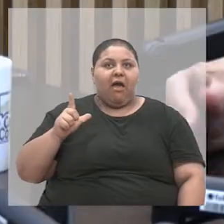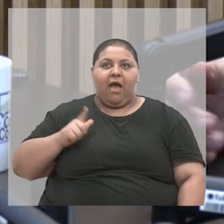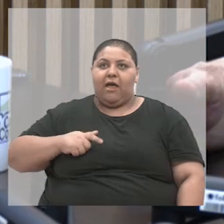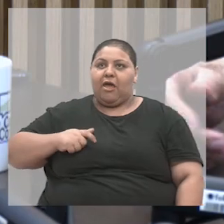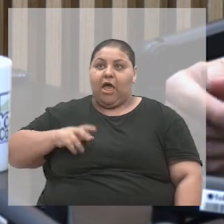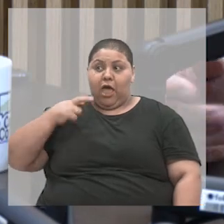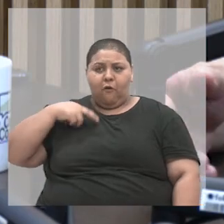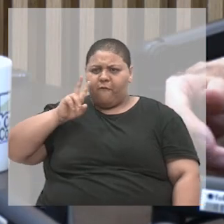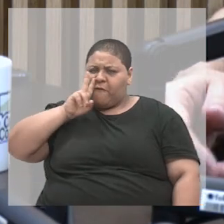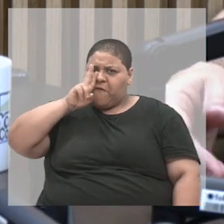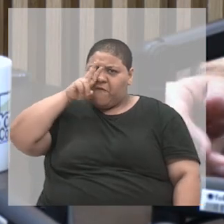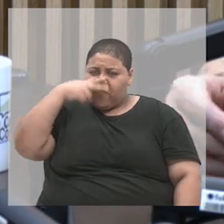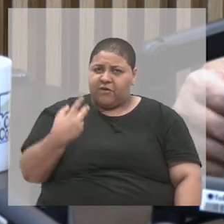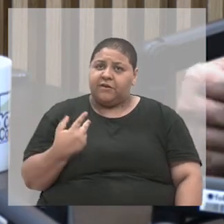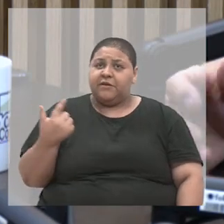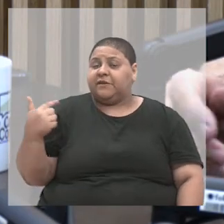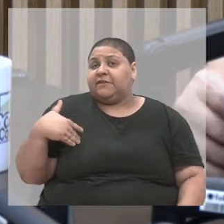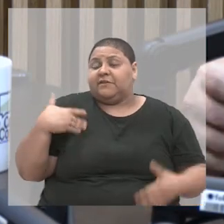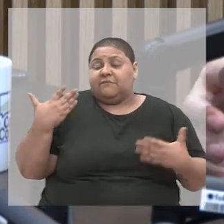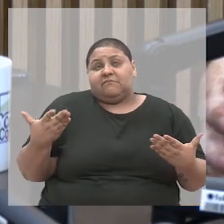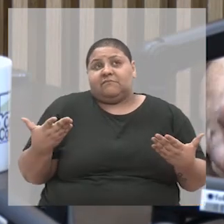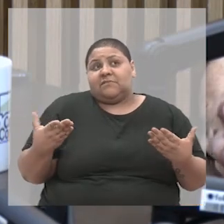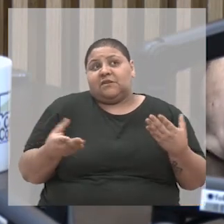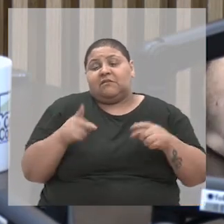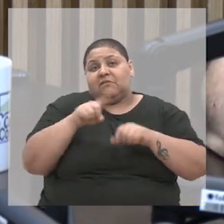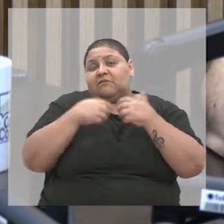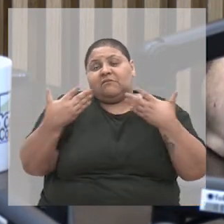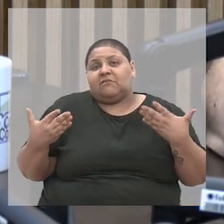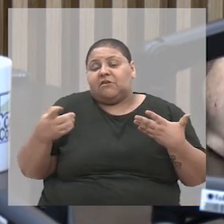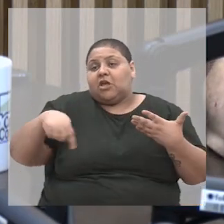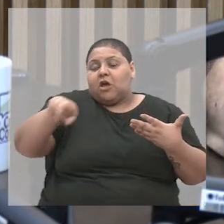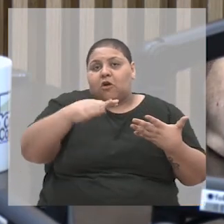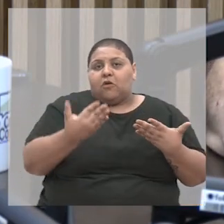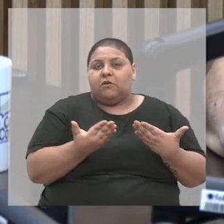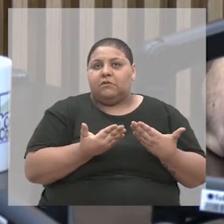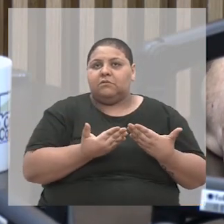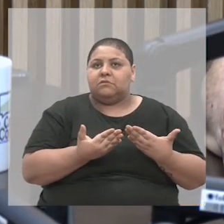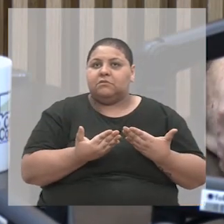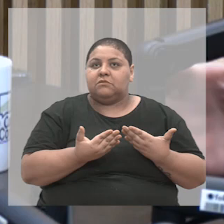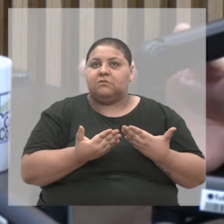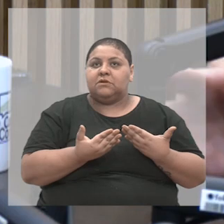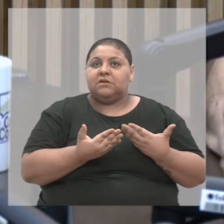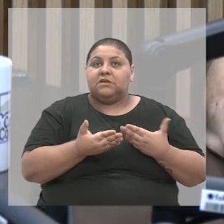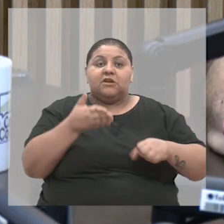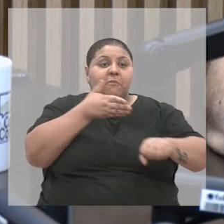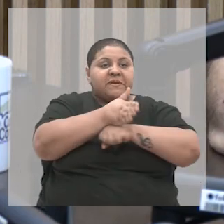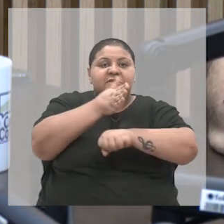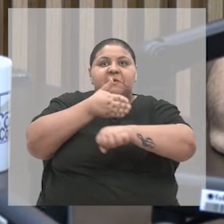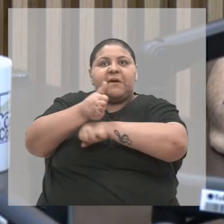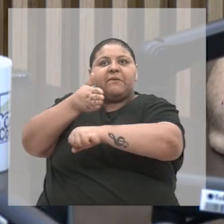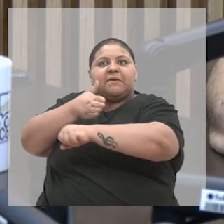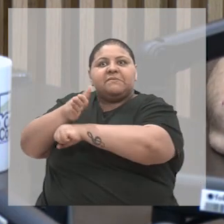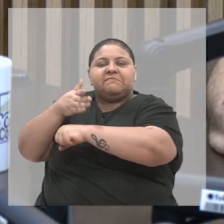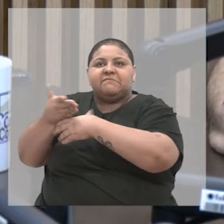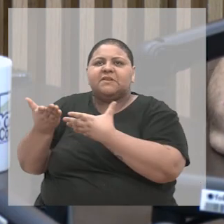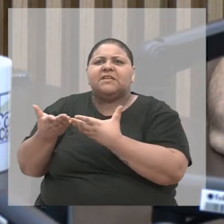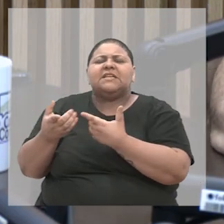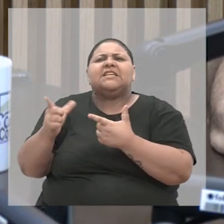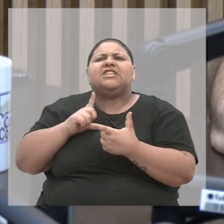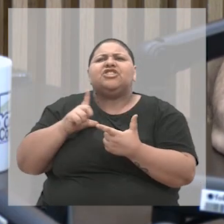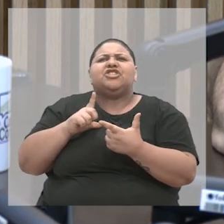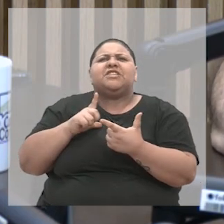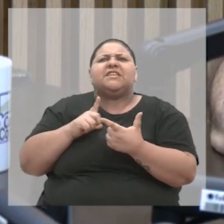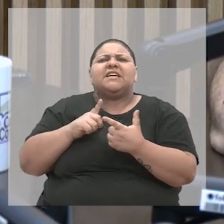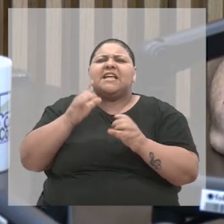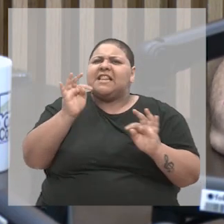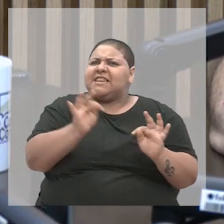eles... E foi essas coisas, a gente foi se envolvendo e... Mas tinha alguma técnica ou é pela